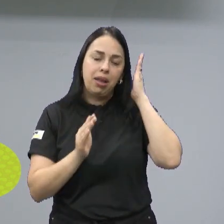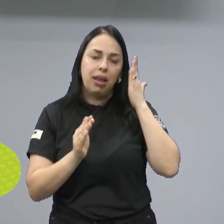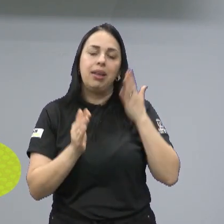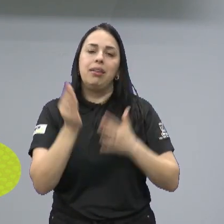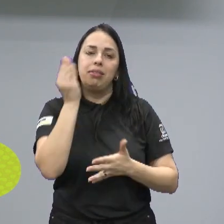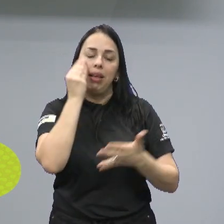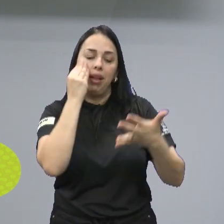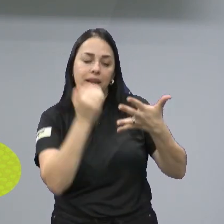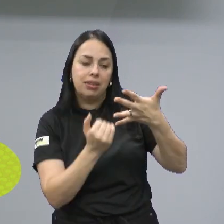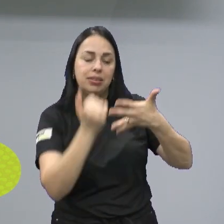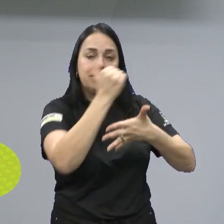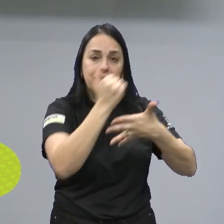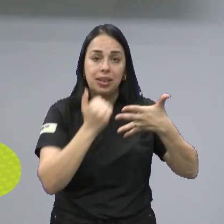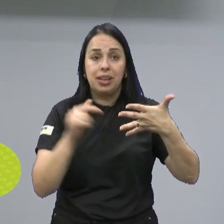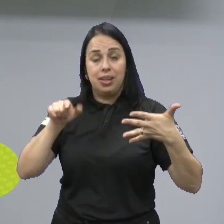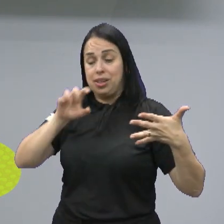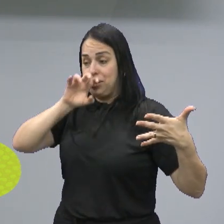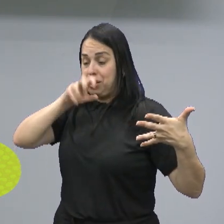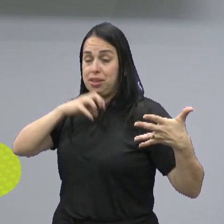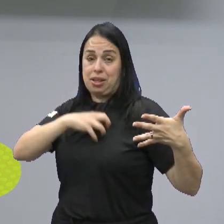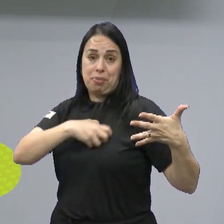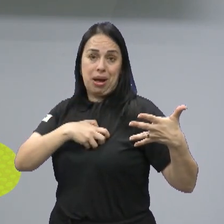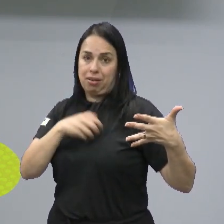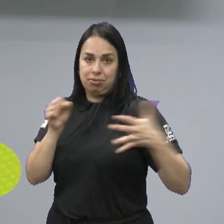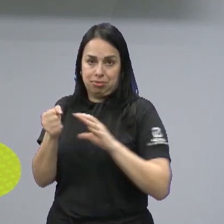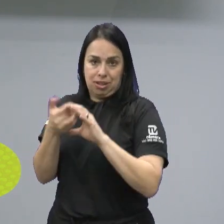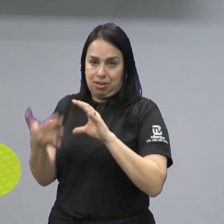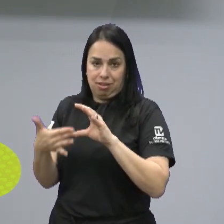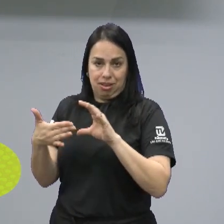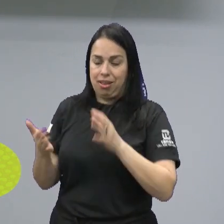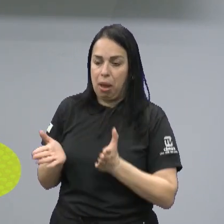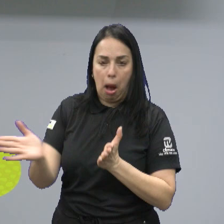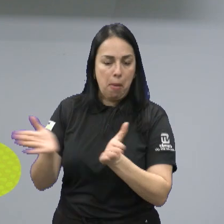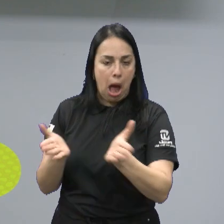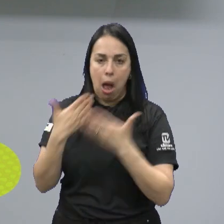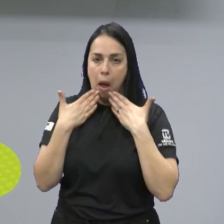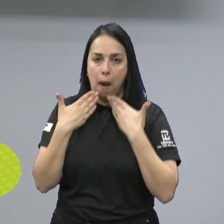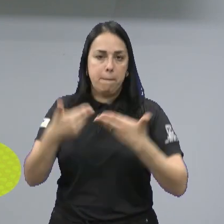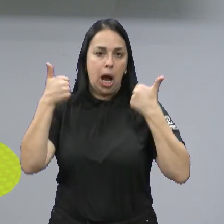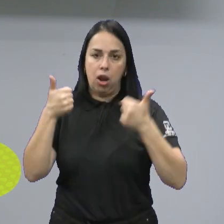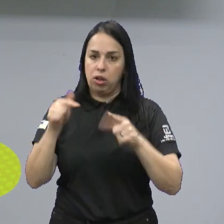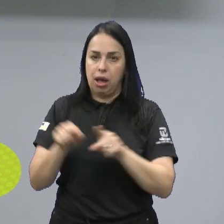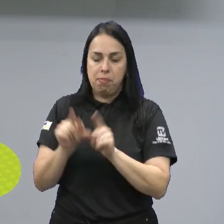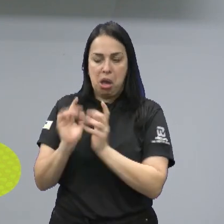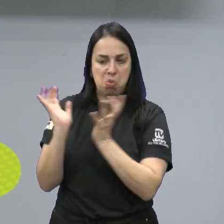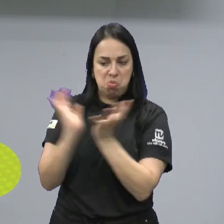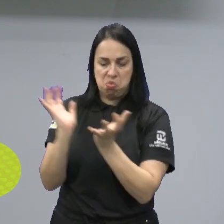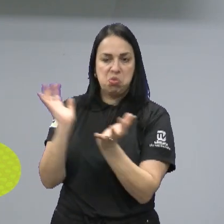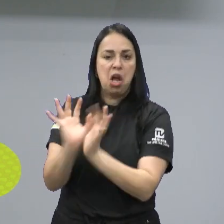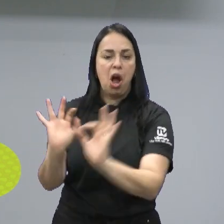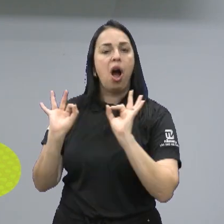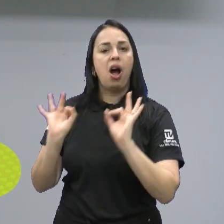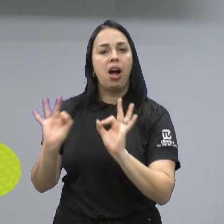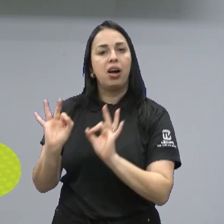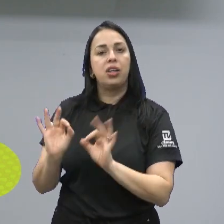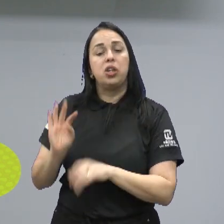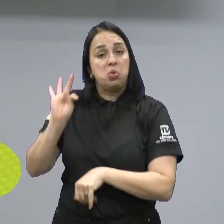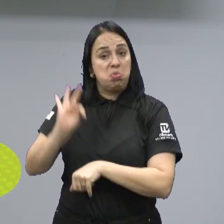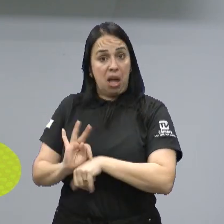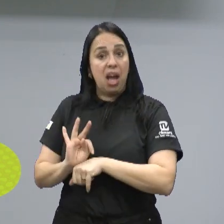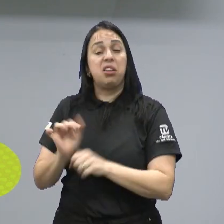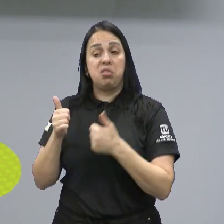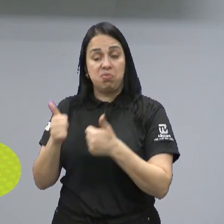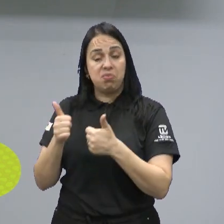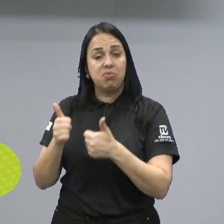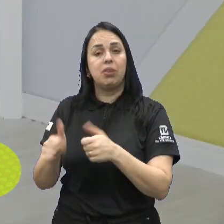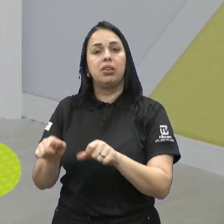E o São José tem essa característica, né? O melhor ataque da competição, um time bem consolidado por enquanto na mão do técnico Marcelo Marelli,